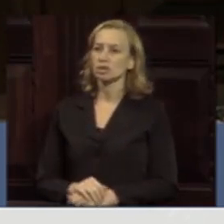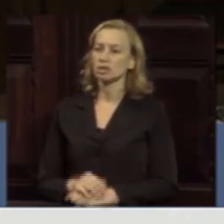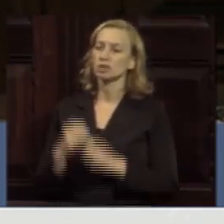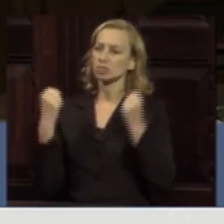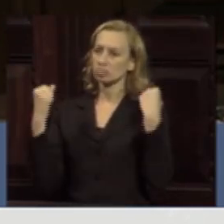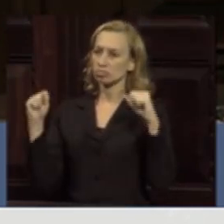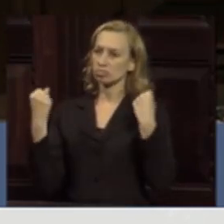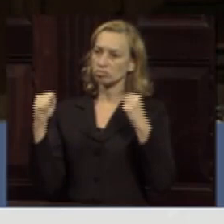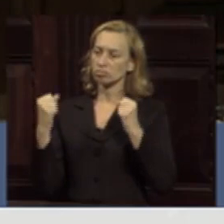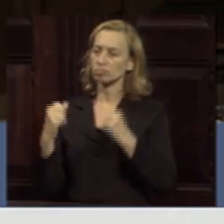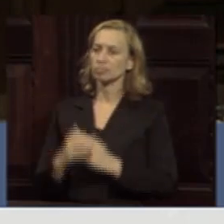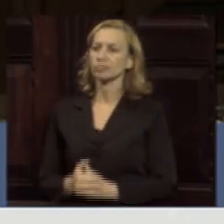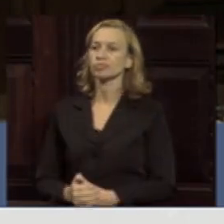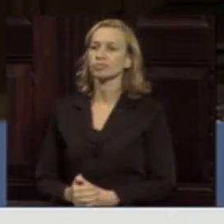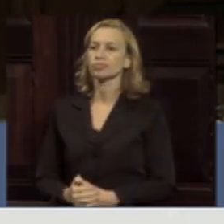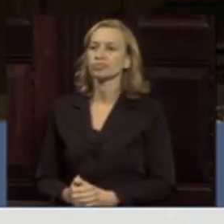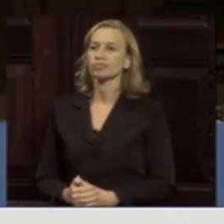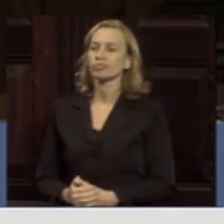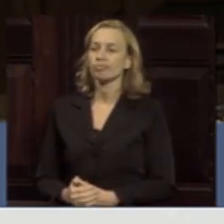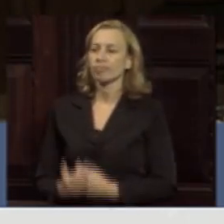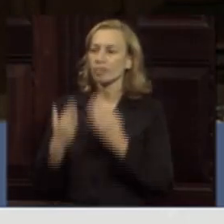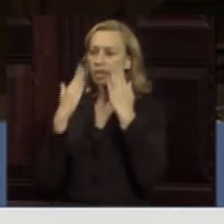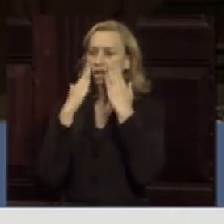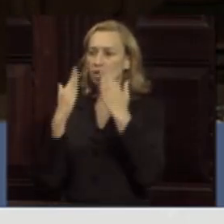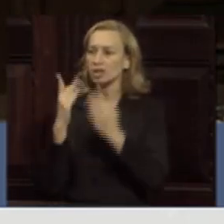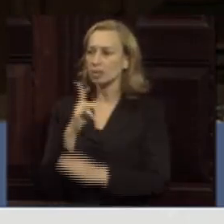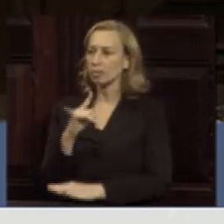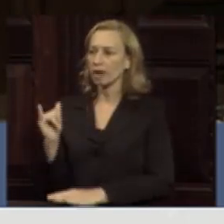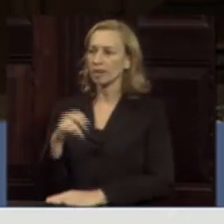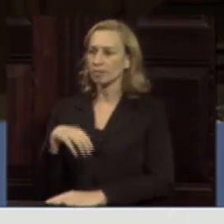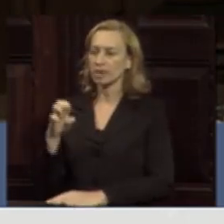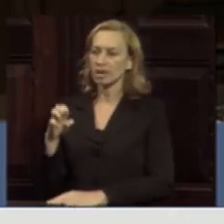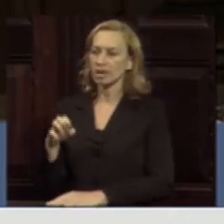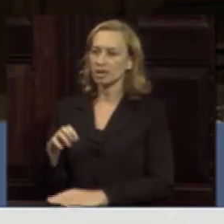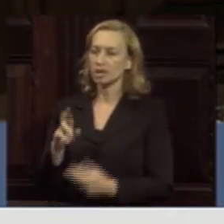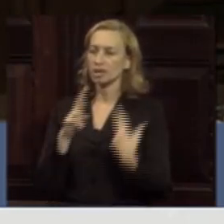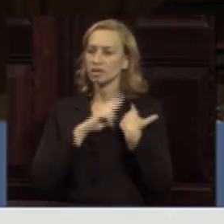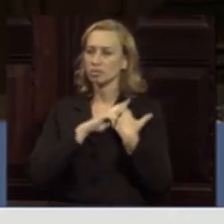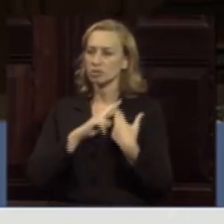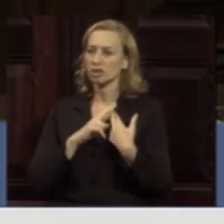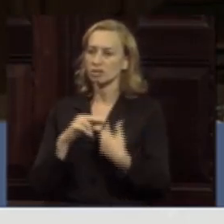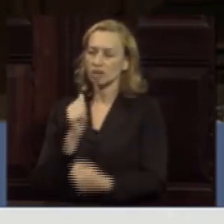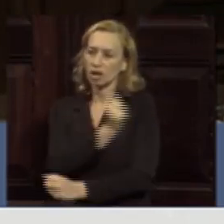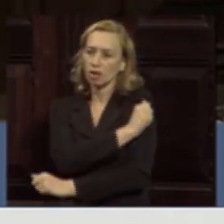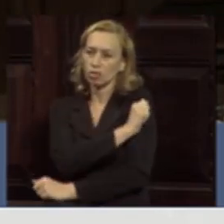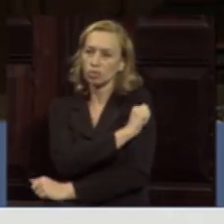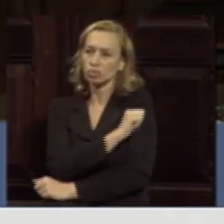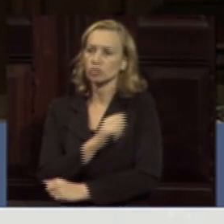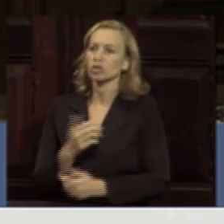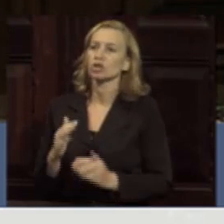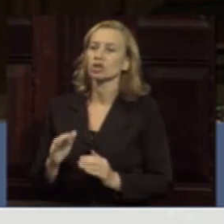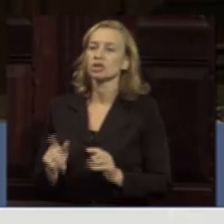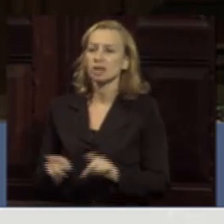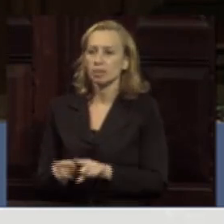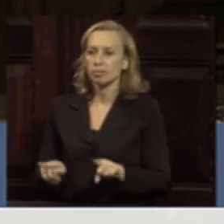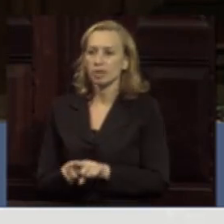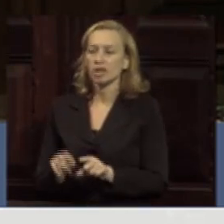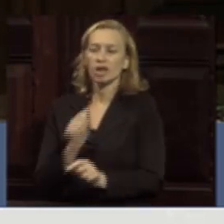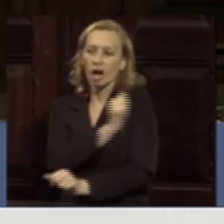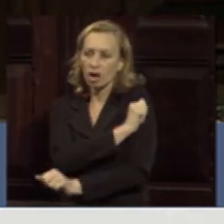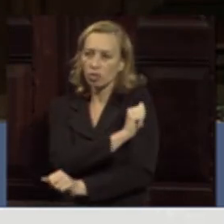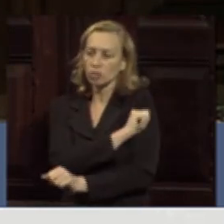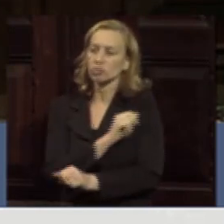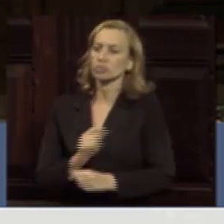física, representação de pais, mães e responsáveis de alunos, estudantes e